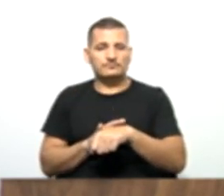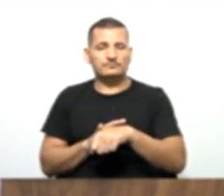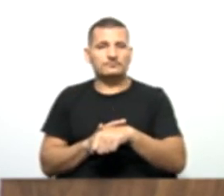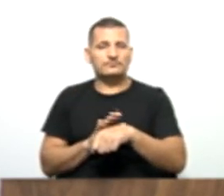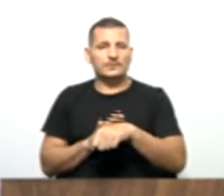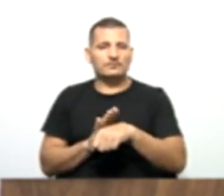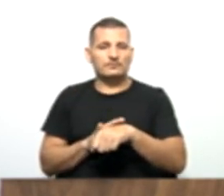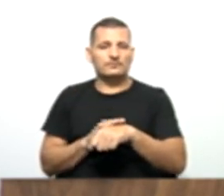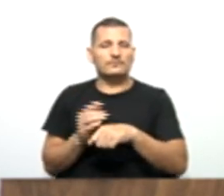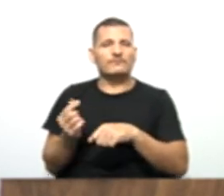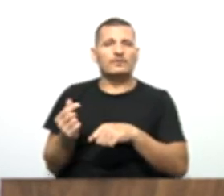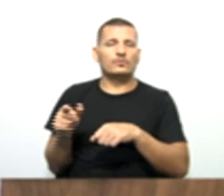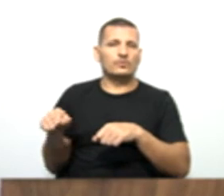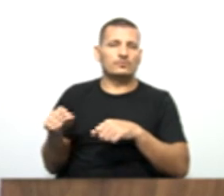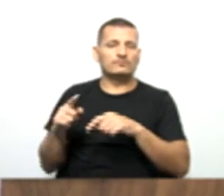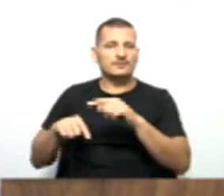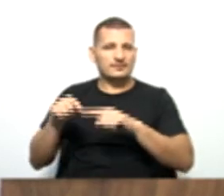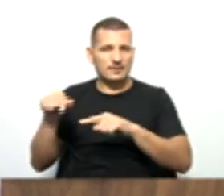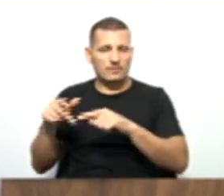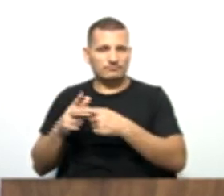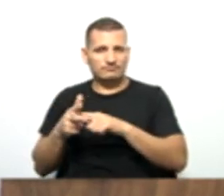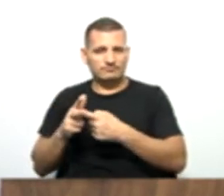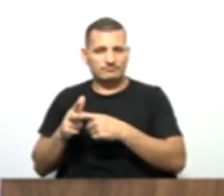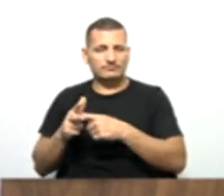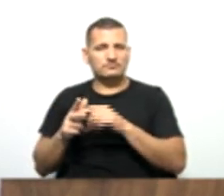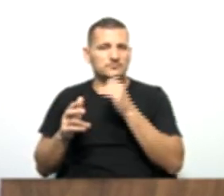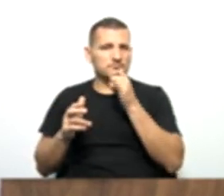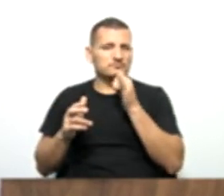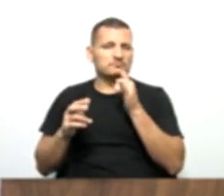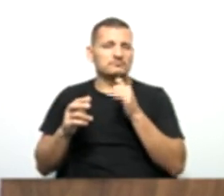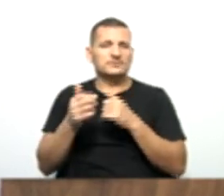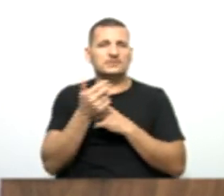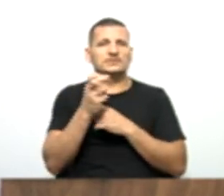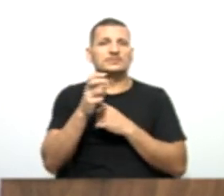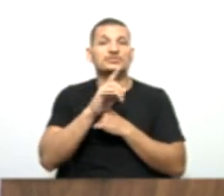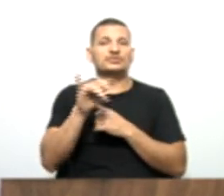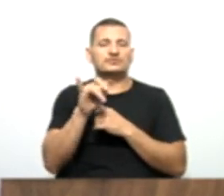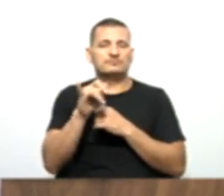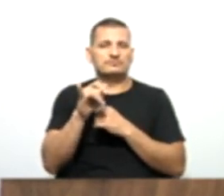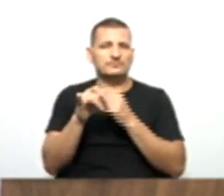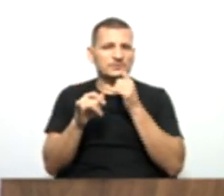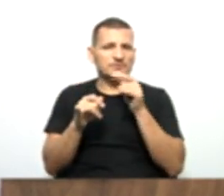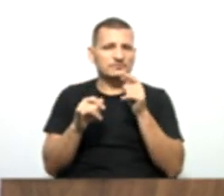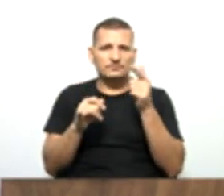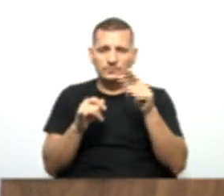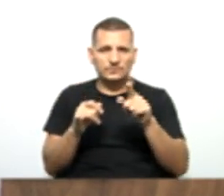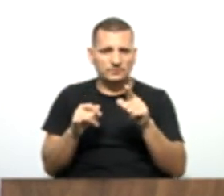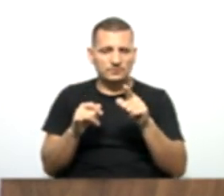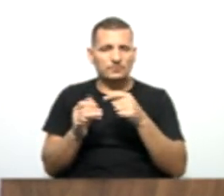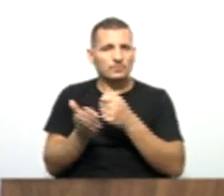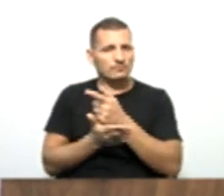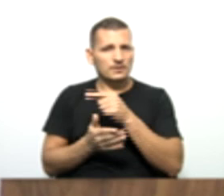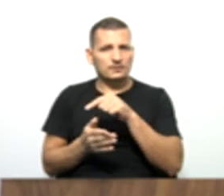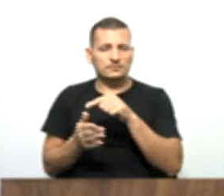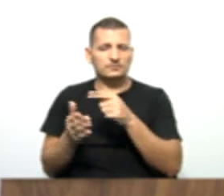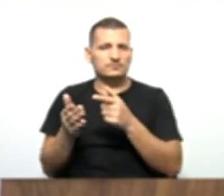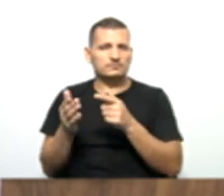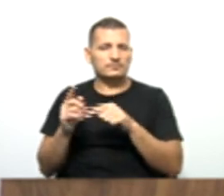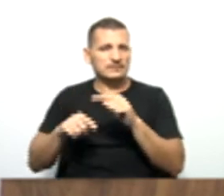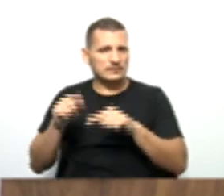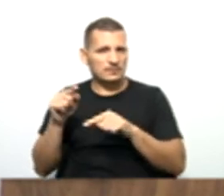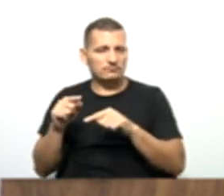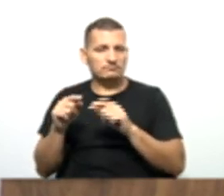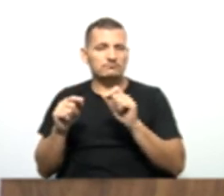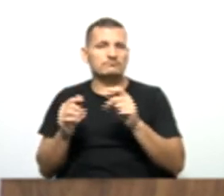né? Coloca lá 15 dias. Dentro de 15 dias, se você não consegue fazer a aquisição desse equipamento, desse material, o que vai